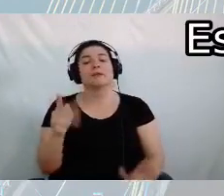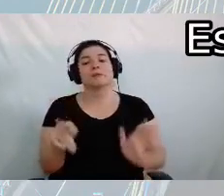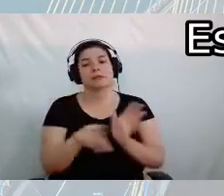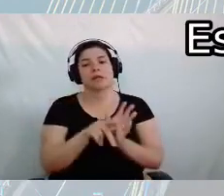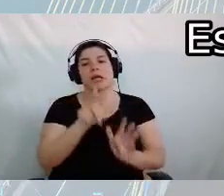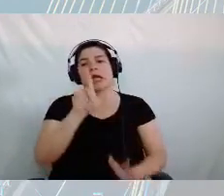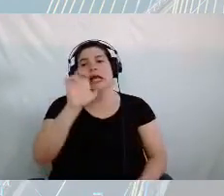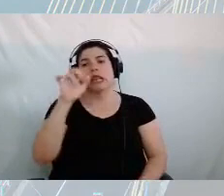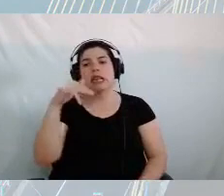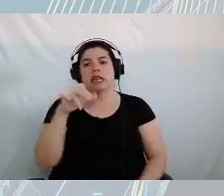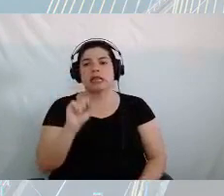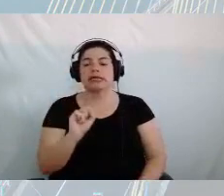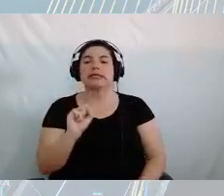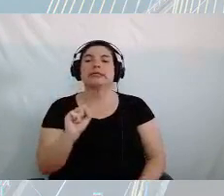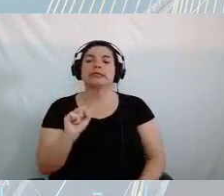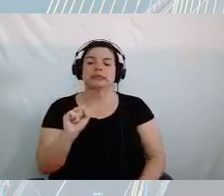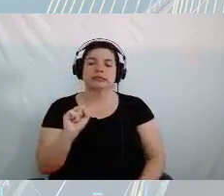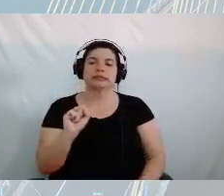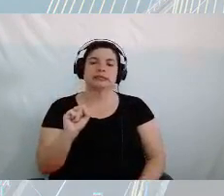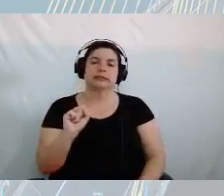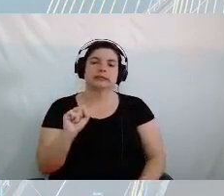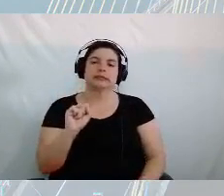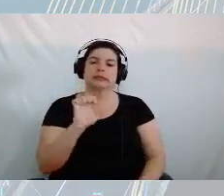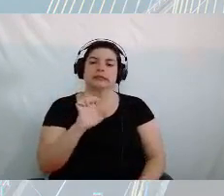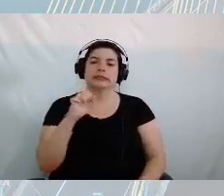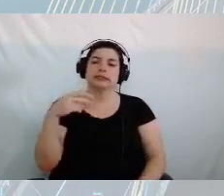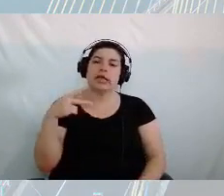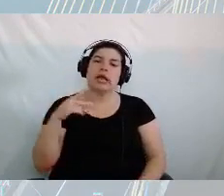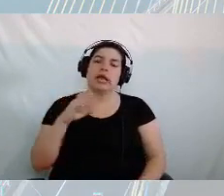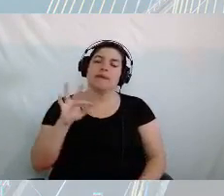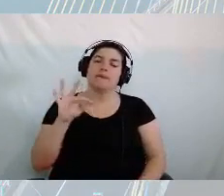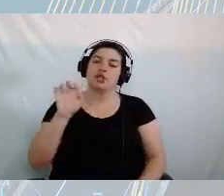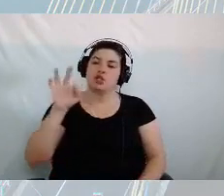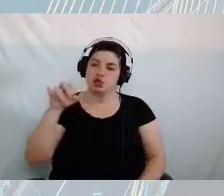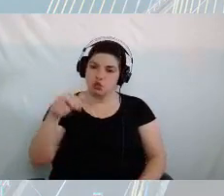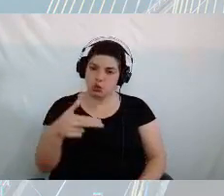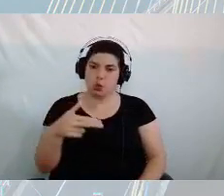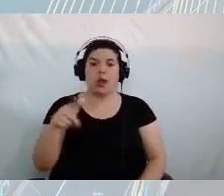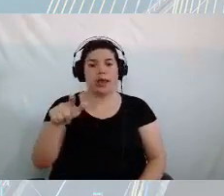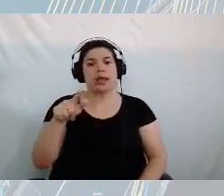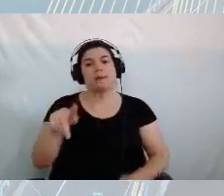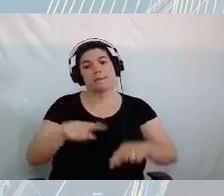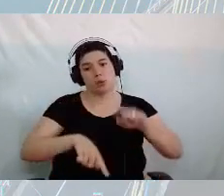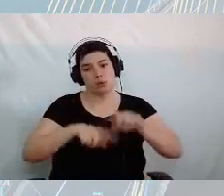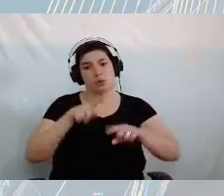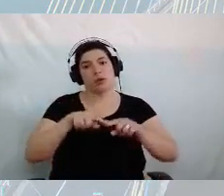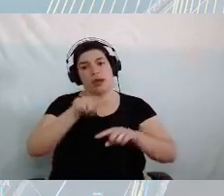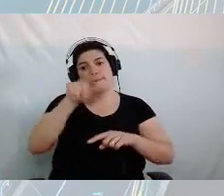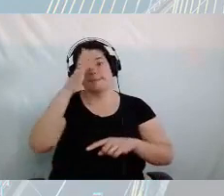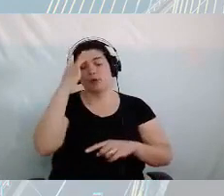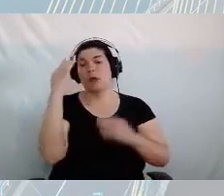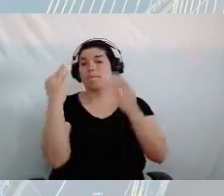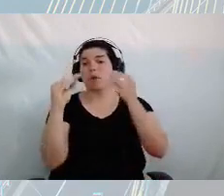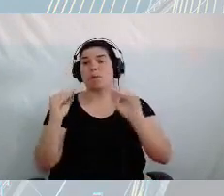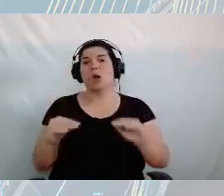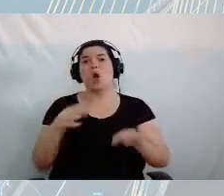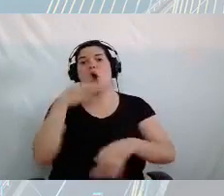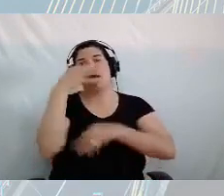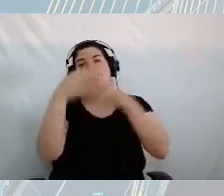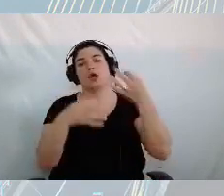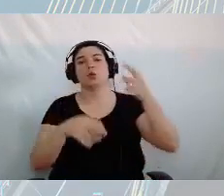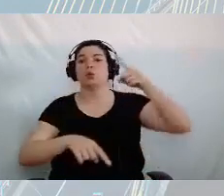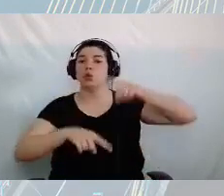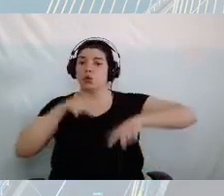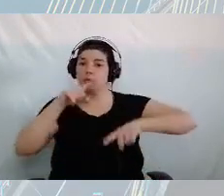de produto. Nessa ferramenta, a ideia é que as pessoas compartilhem de forma livre as suas visões sobre o produto. Coloquem na